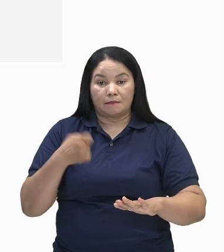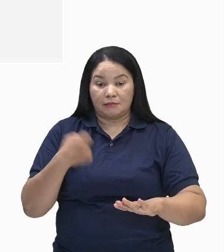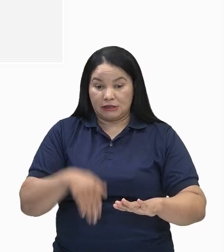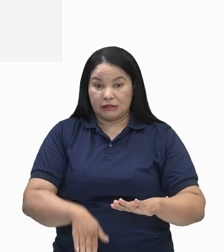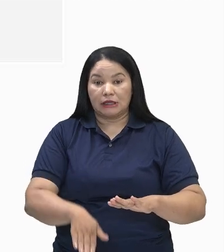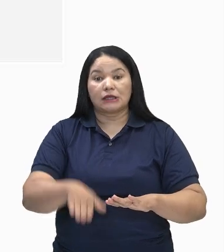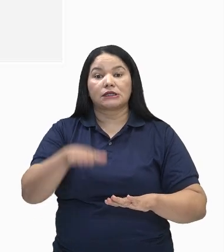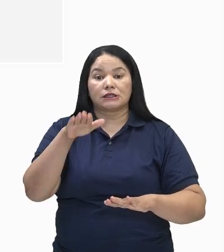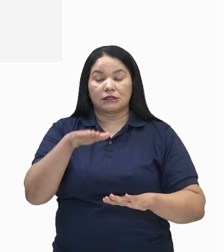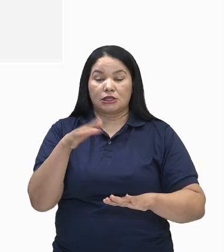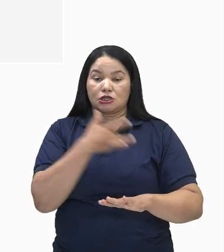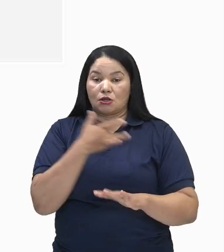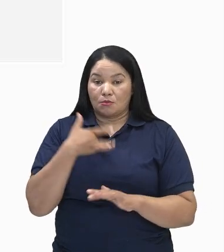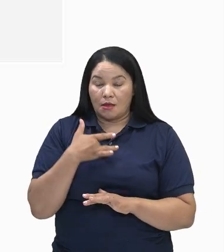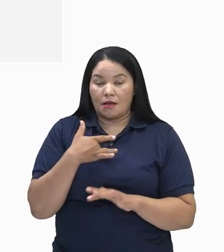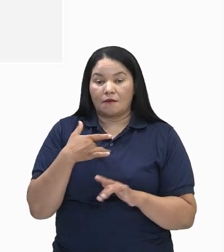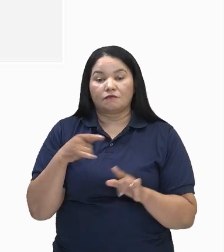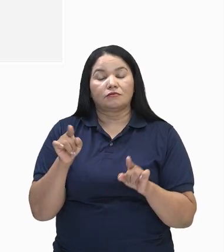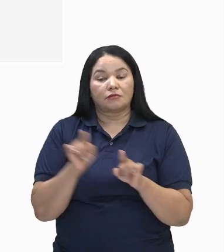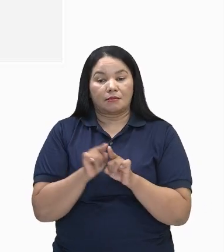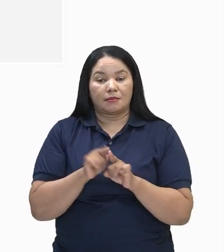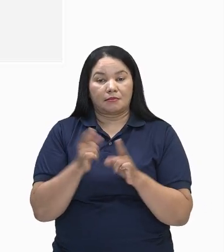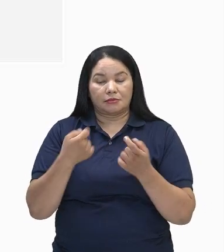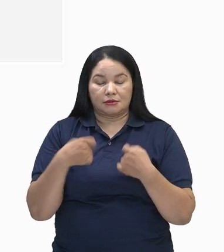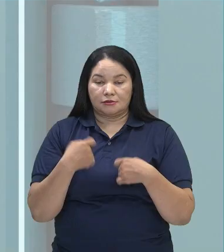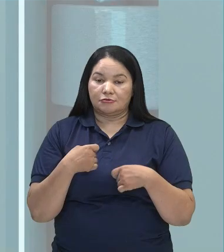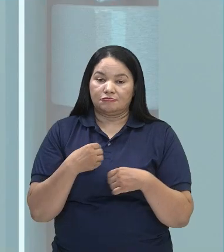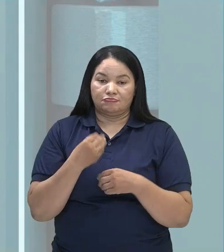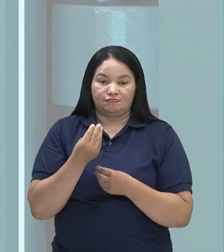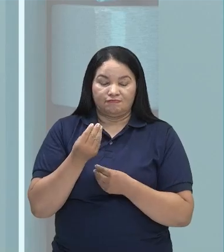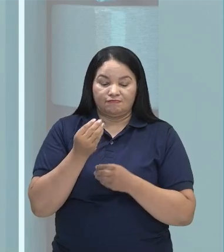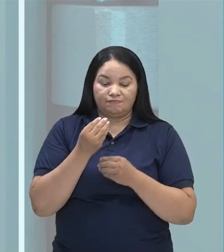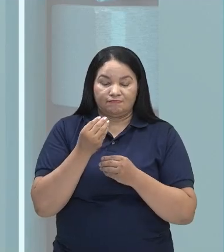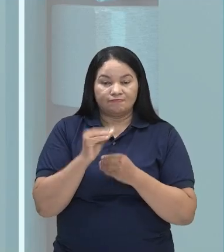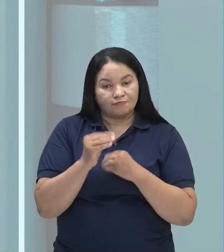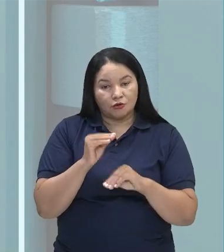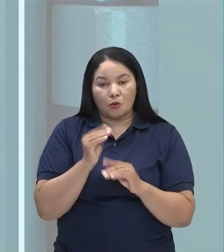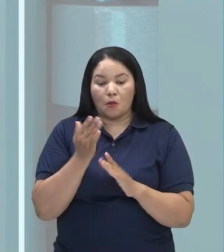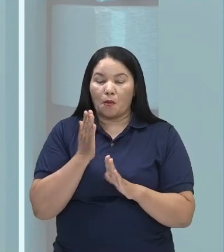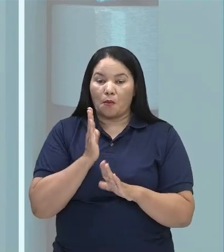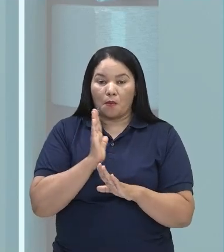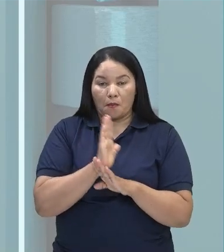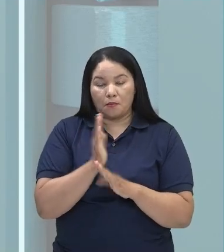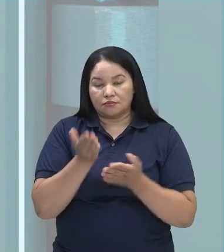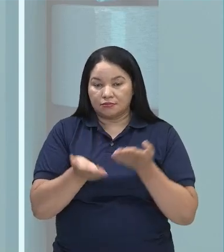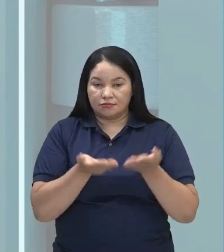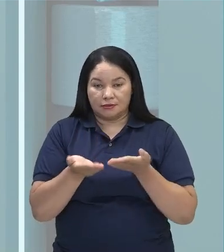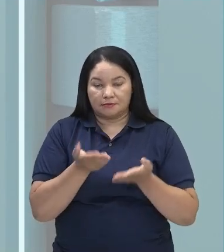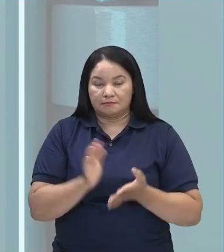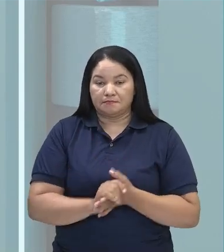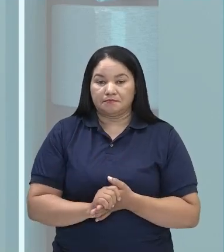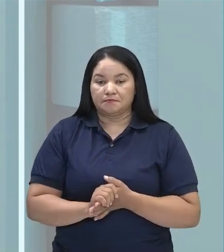crescer saudável, né? Então, para uma criança crescer, né,